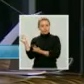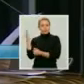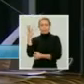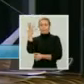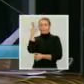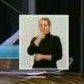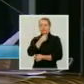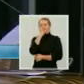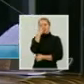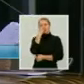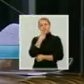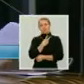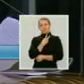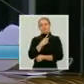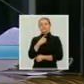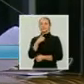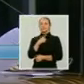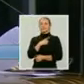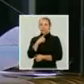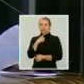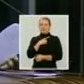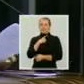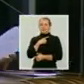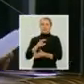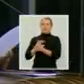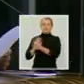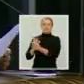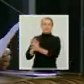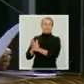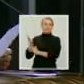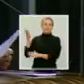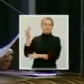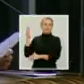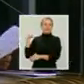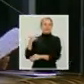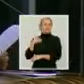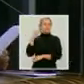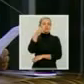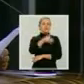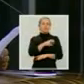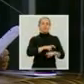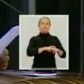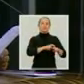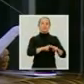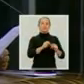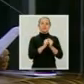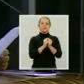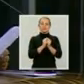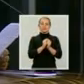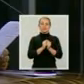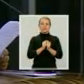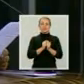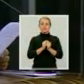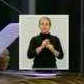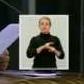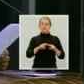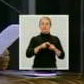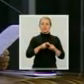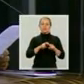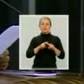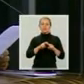cega, que teve uma discriminação quando foi pegar um trem no metrô com o cão-guia que trouxe da Europa.